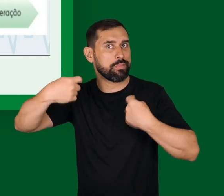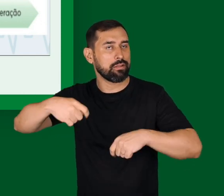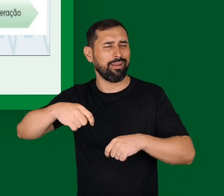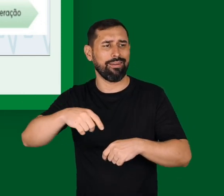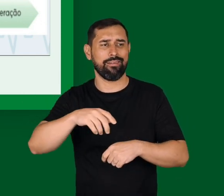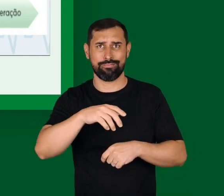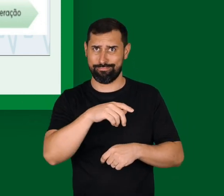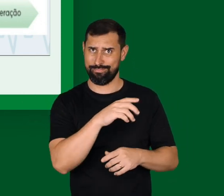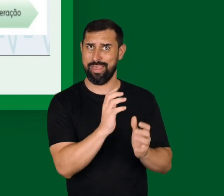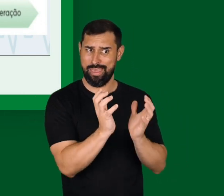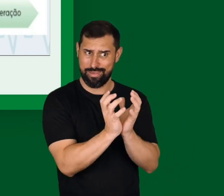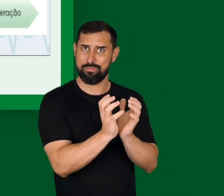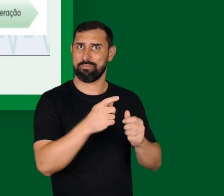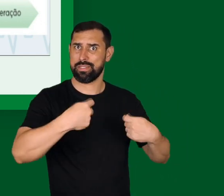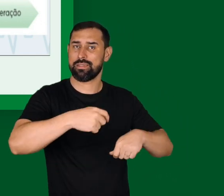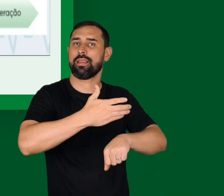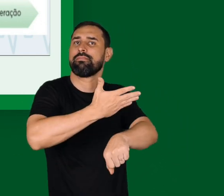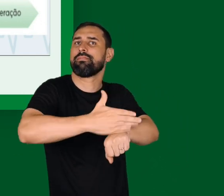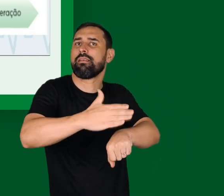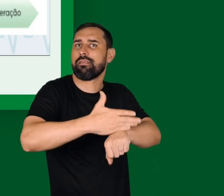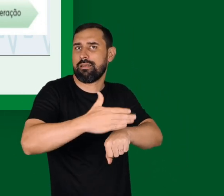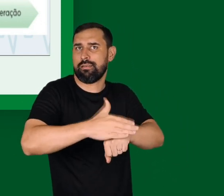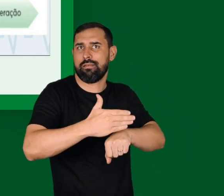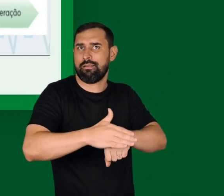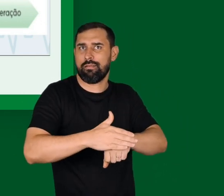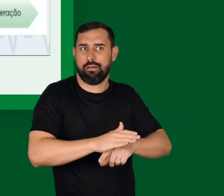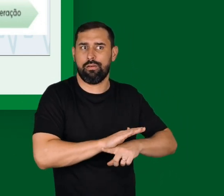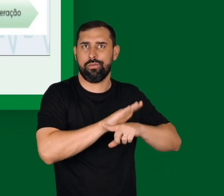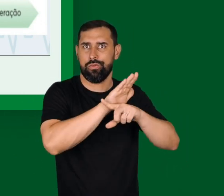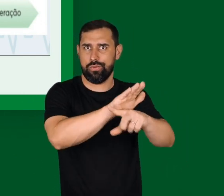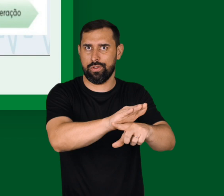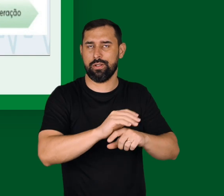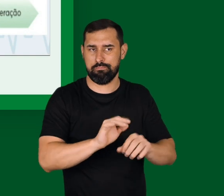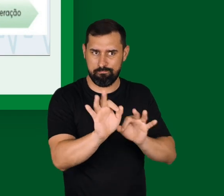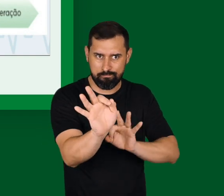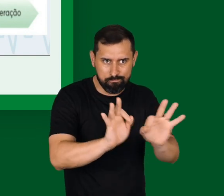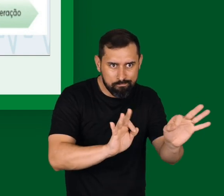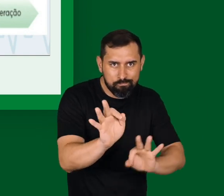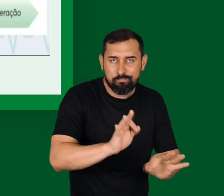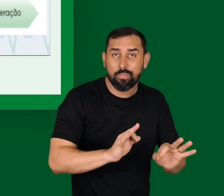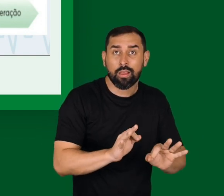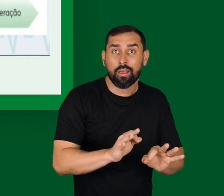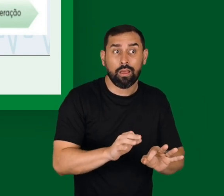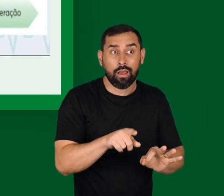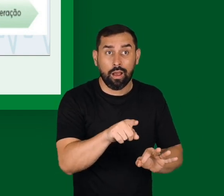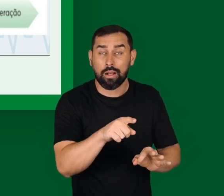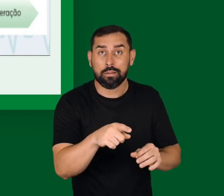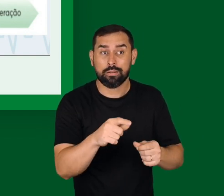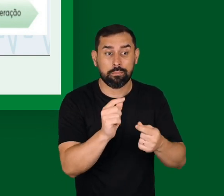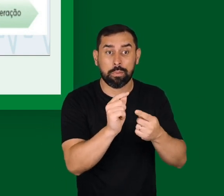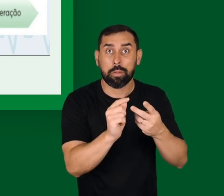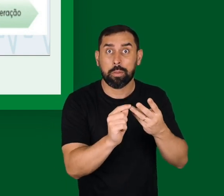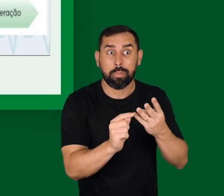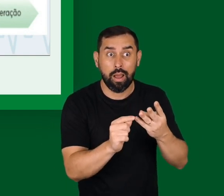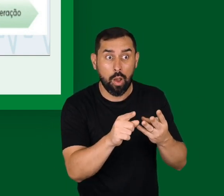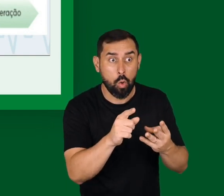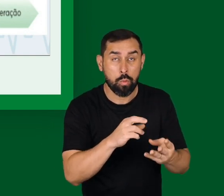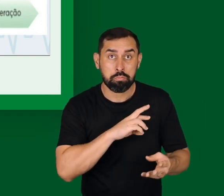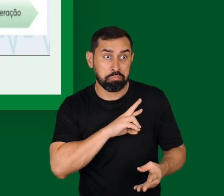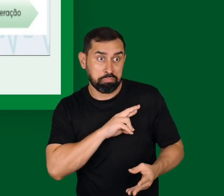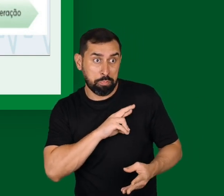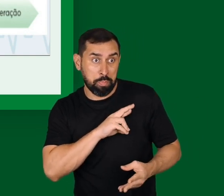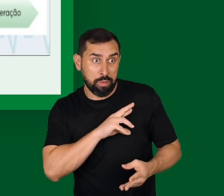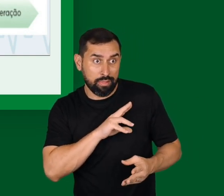de emergência, caso seja necessário, treinar as equipes de pronta resposta, garantir o transporte para